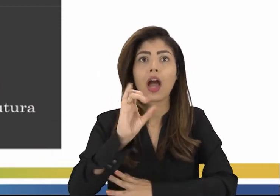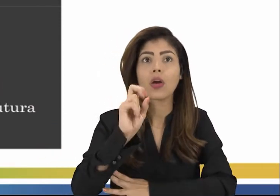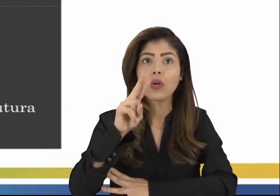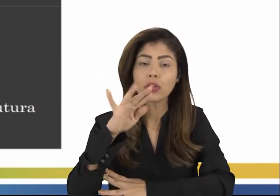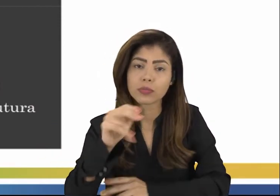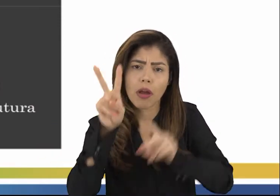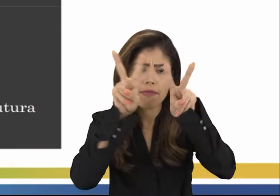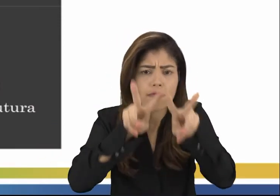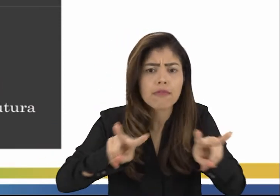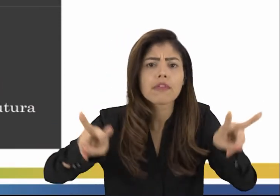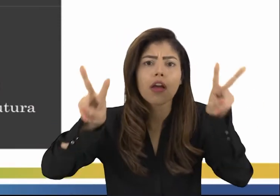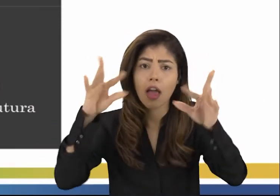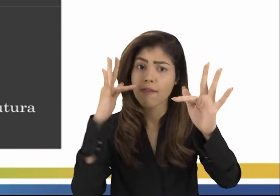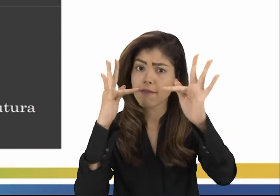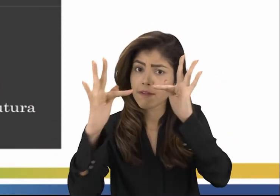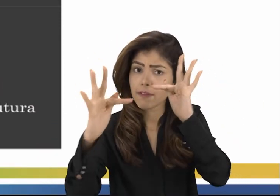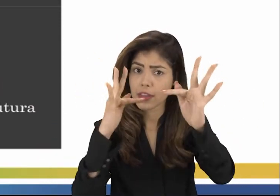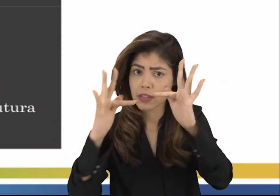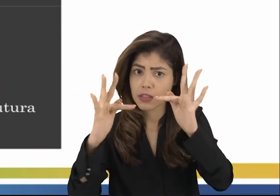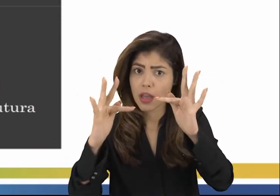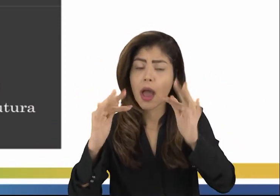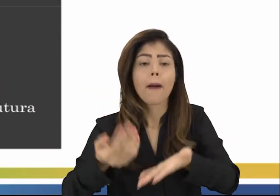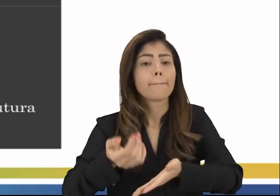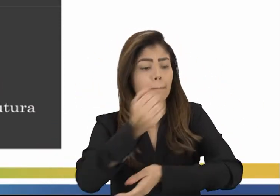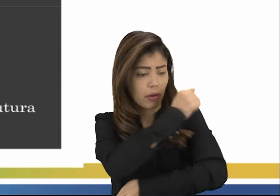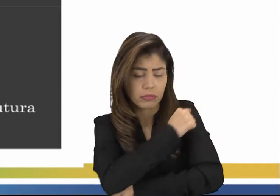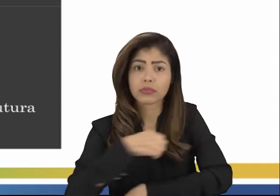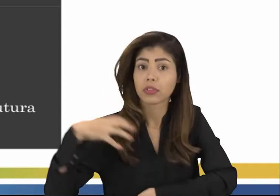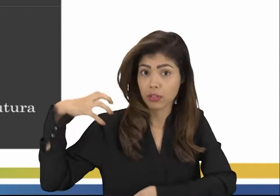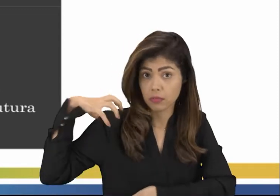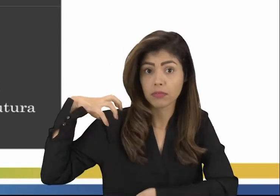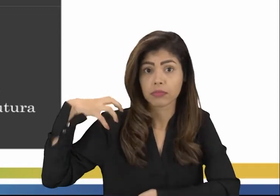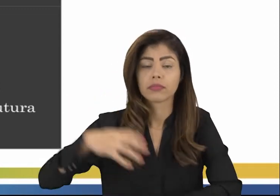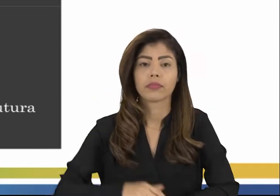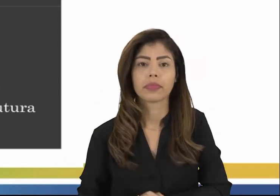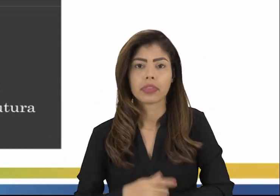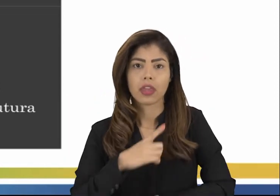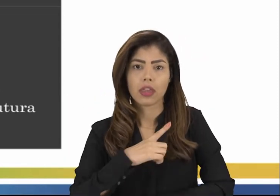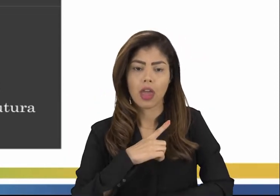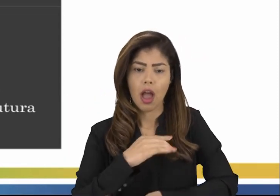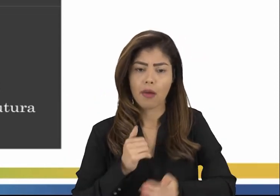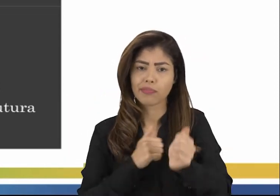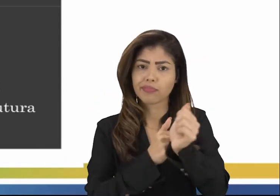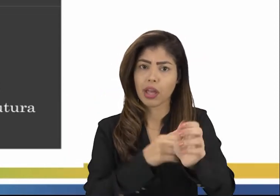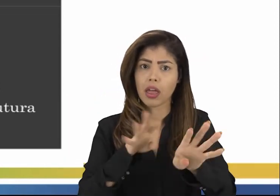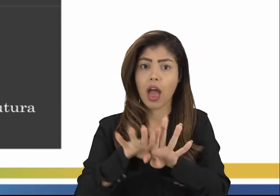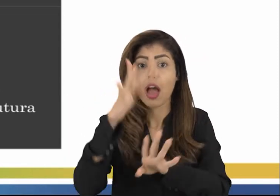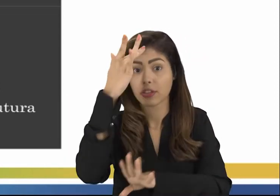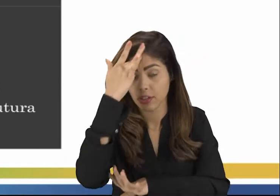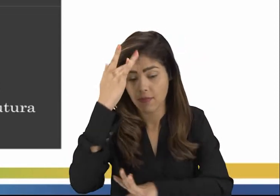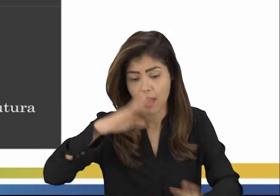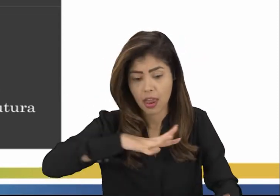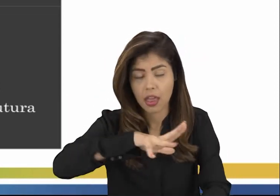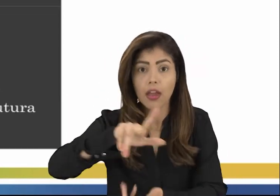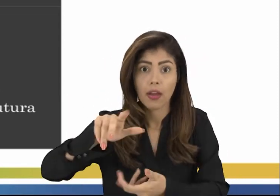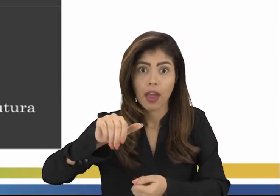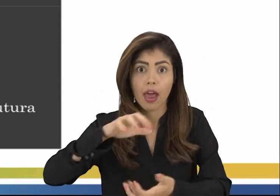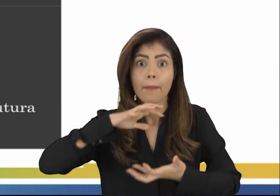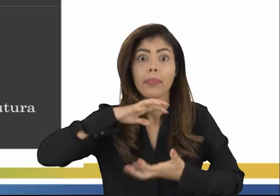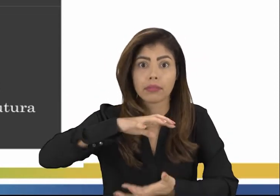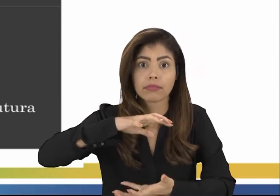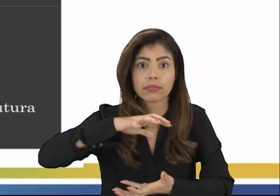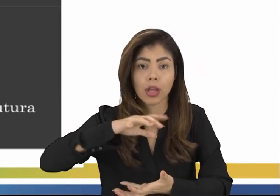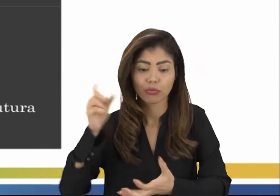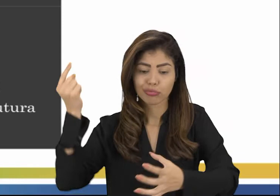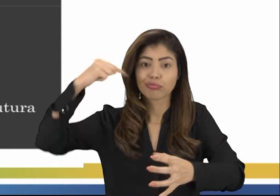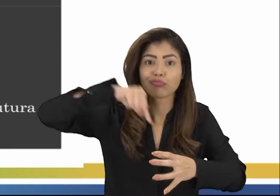cosmovisão, a visão de física, astronomia para Aristóteles, né? Aristóteles, em seus postulados, achava que a Terra era imóvel, no